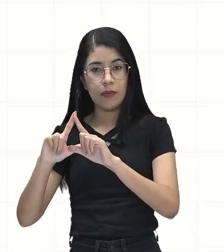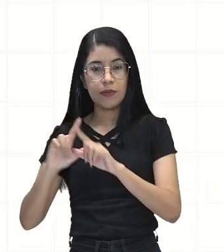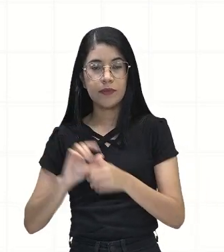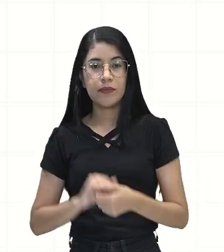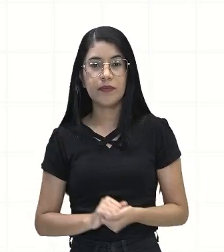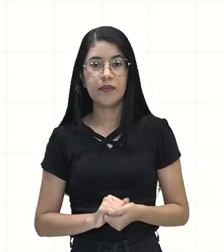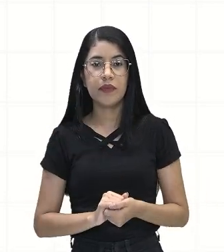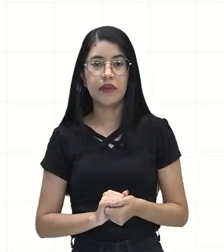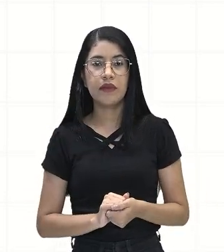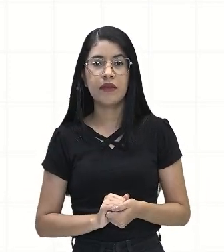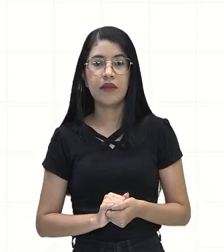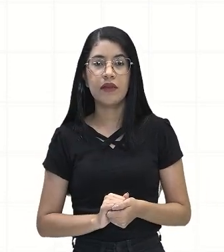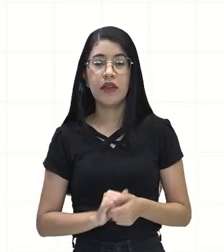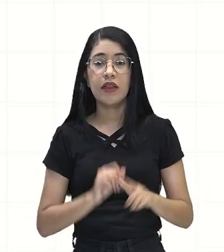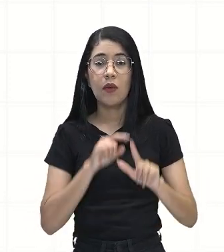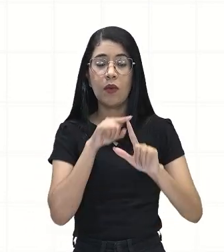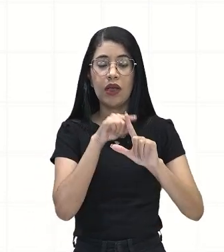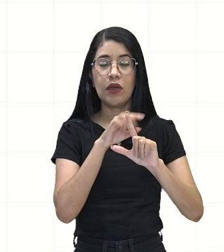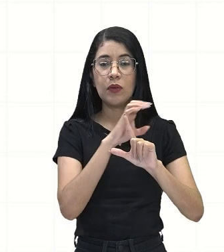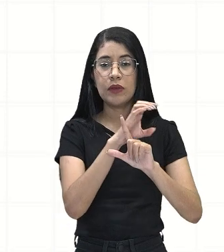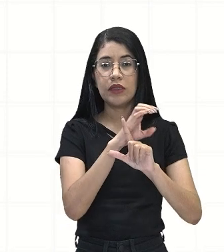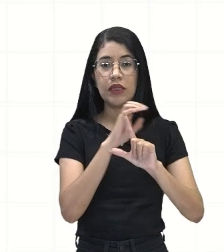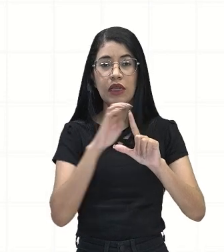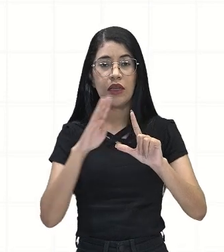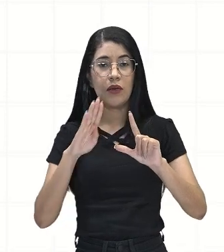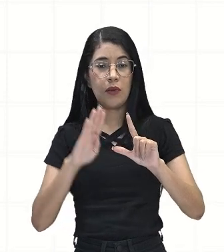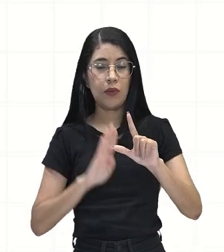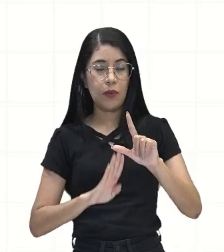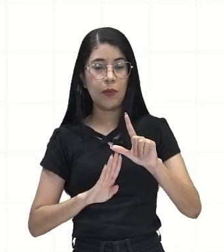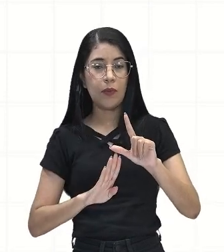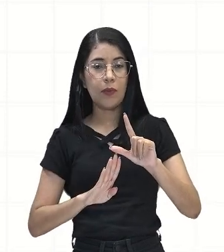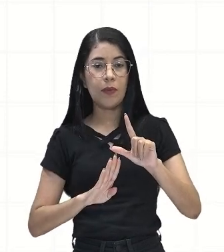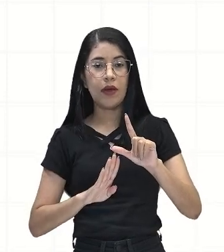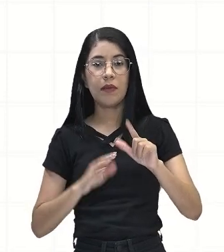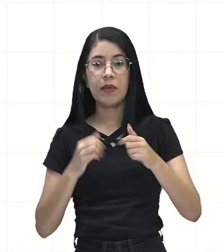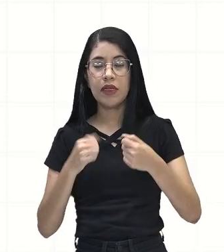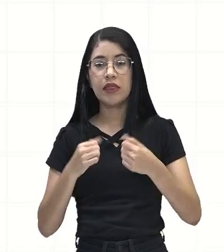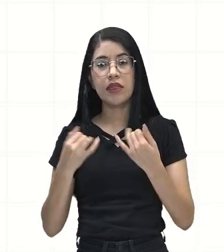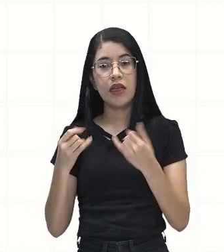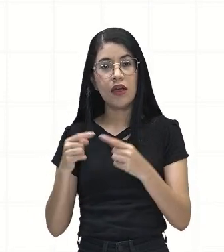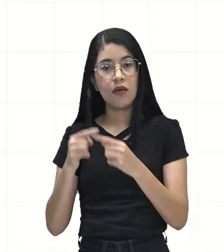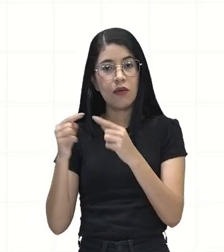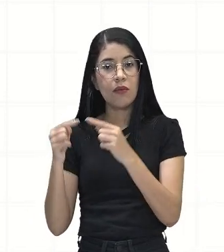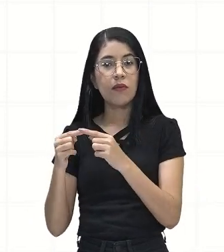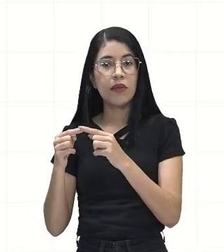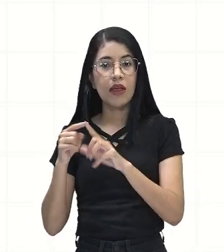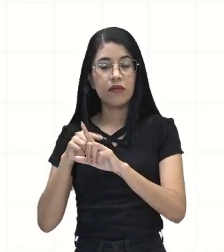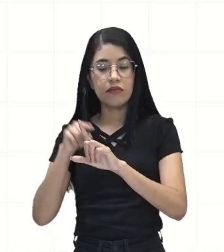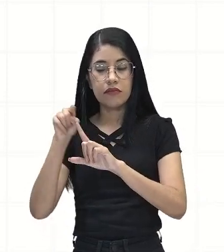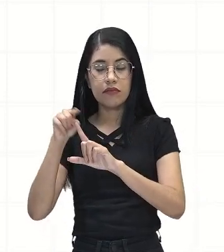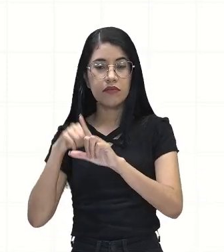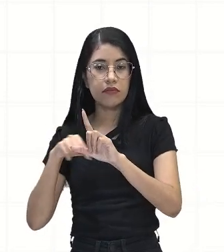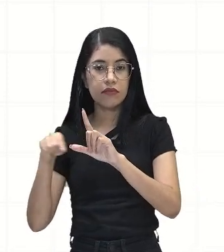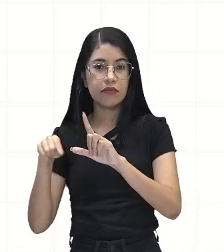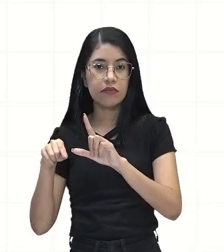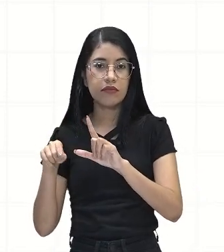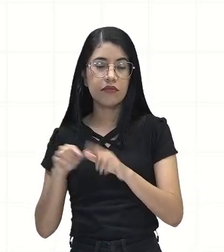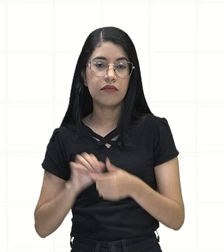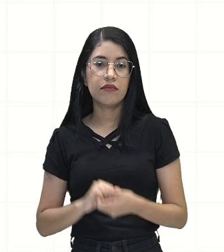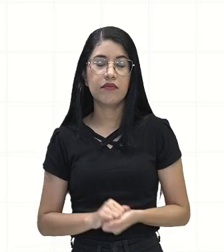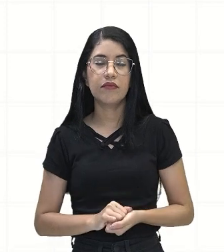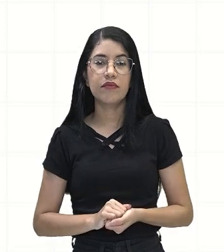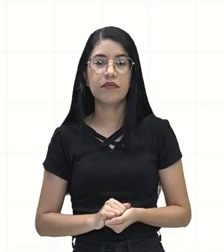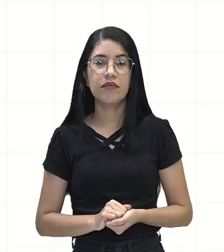vai ter que ser proporcional a quem? Ao produto deles dois é igual ao produto da